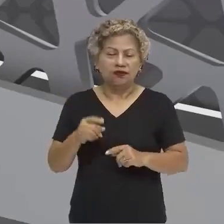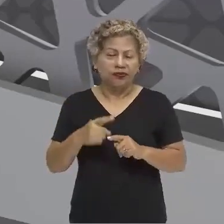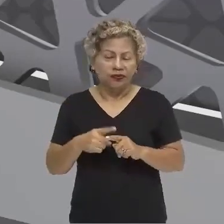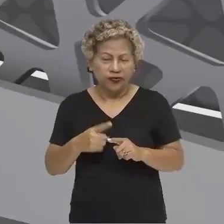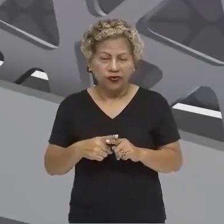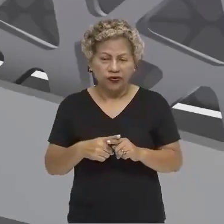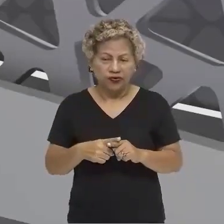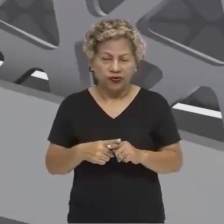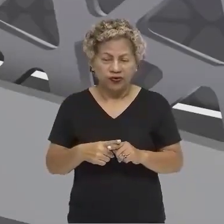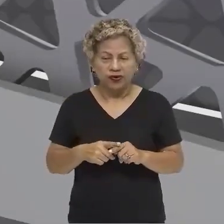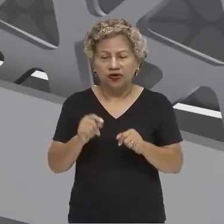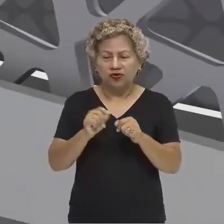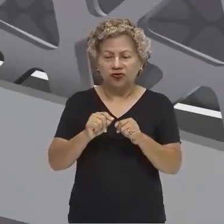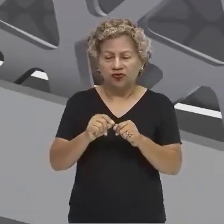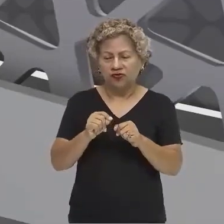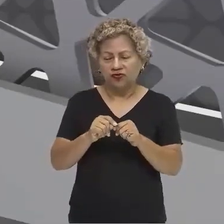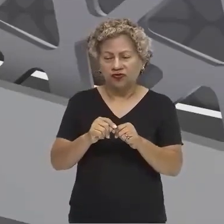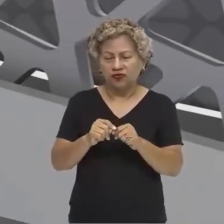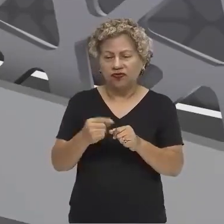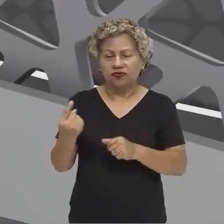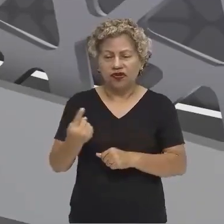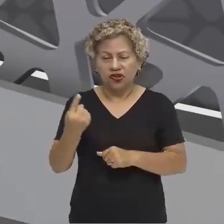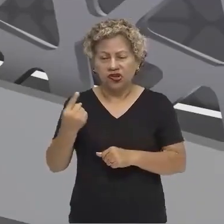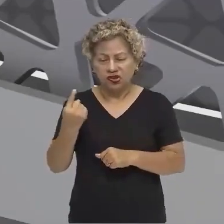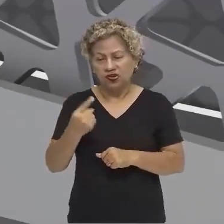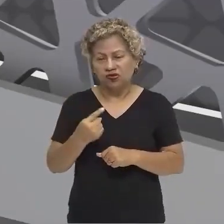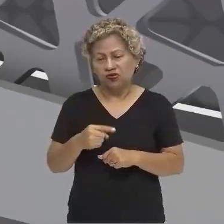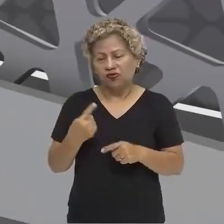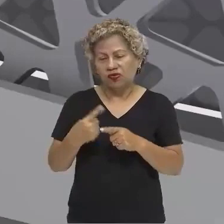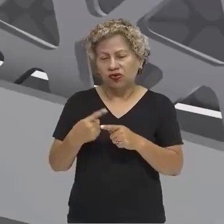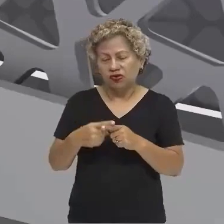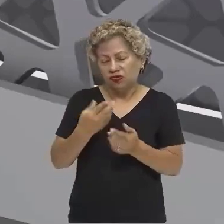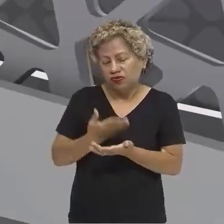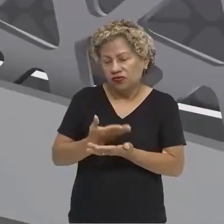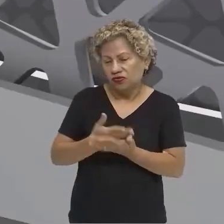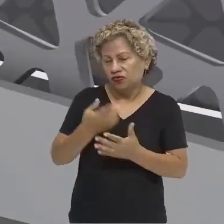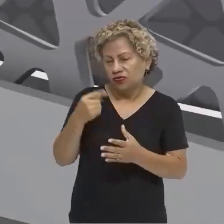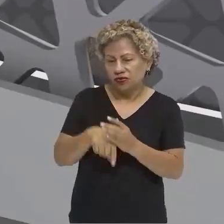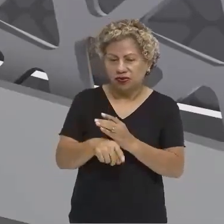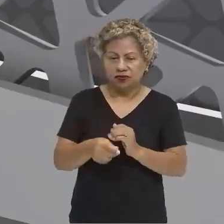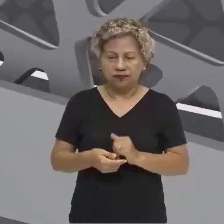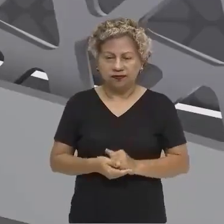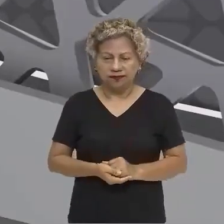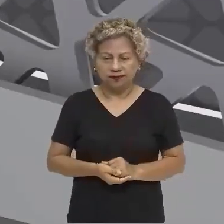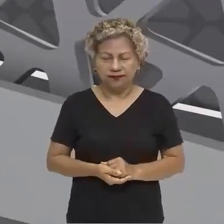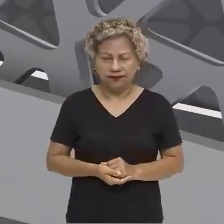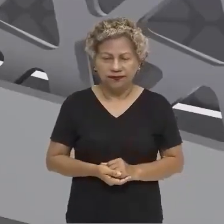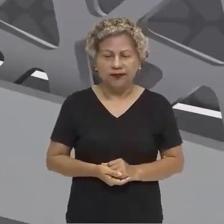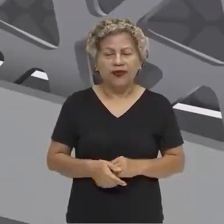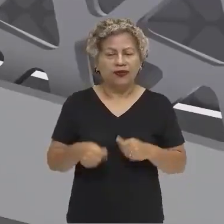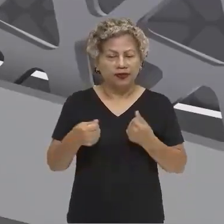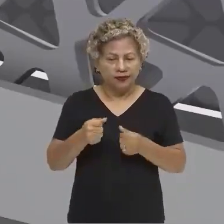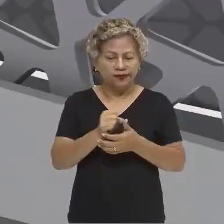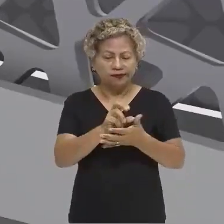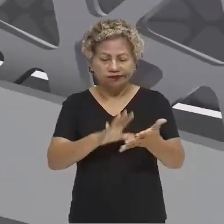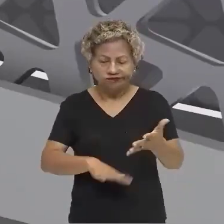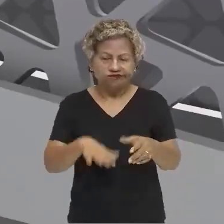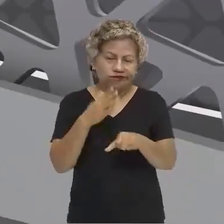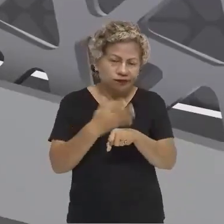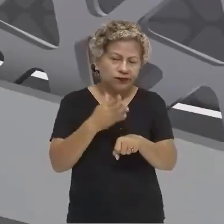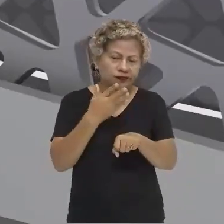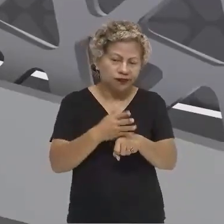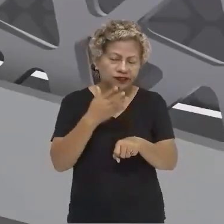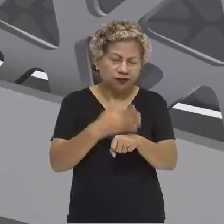tentei resolver. Então, quando se passa um exercício, quando se passa uma atividade, é a questão de exercitar o teu